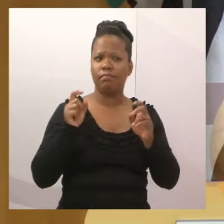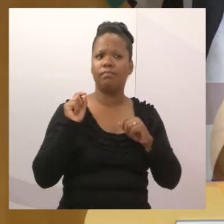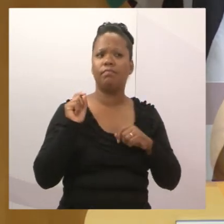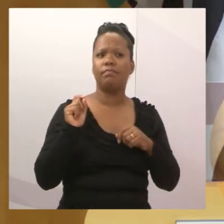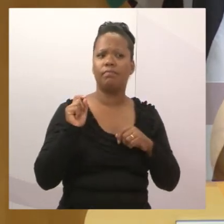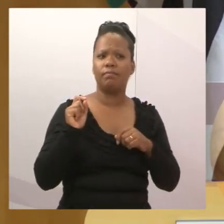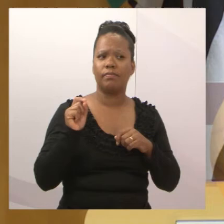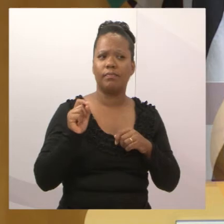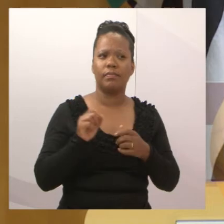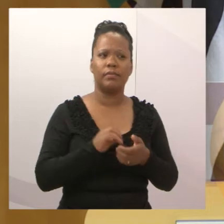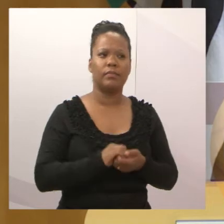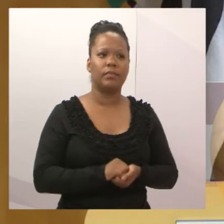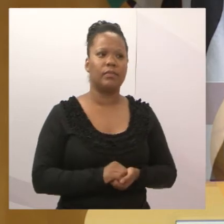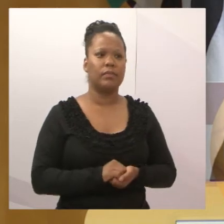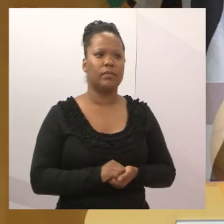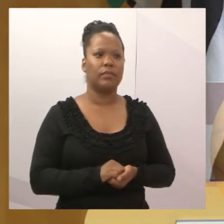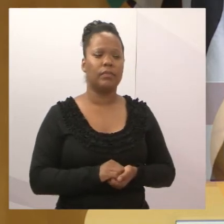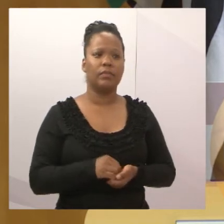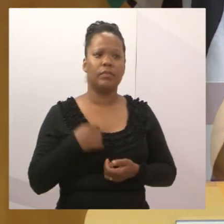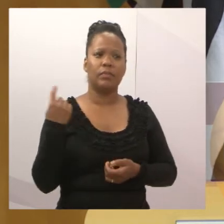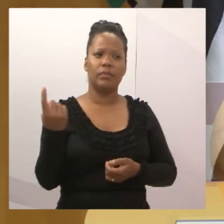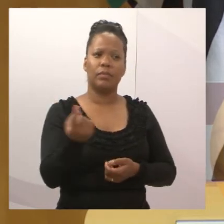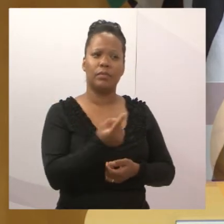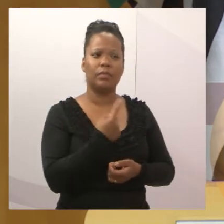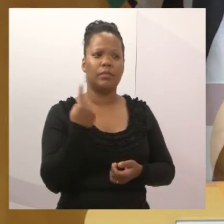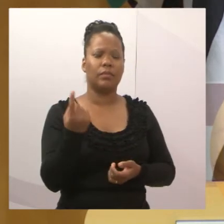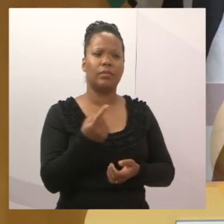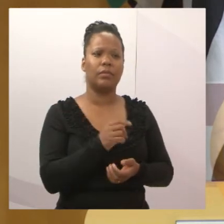que a gente vê